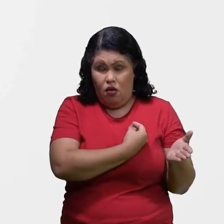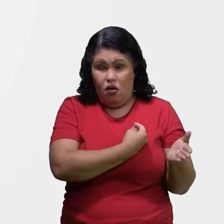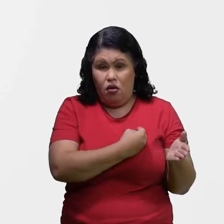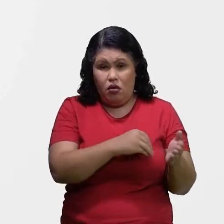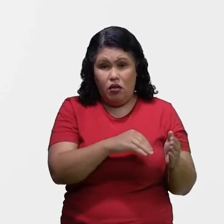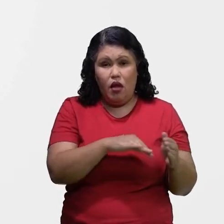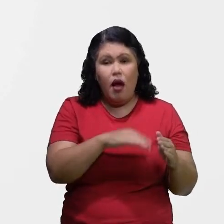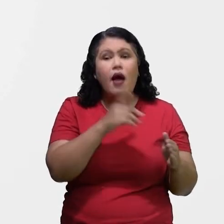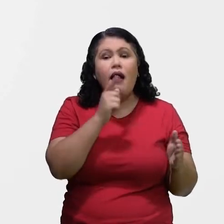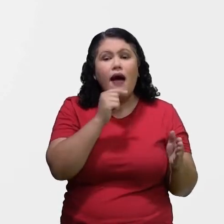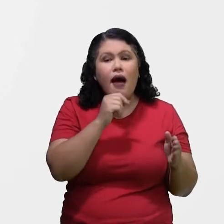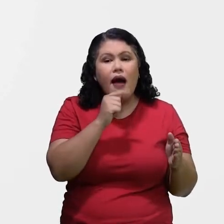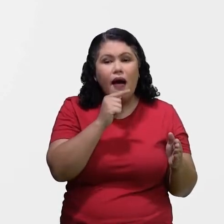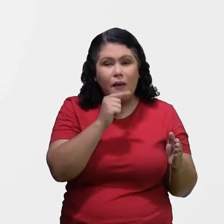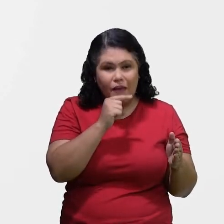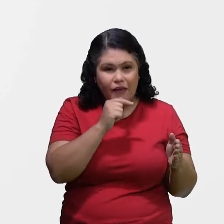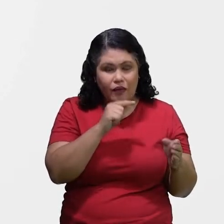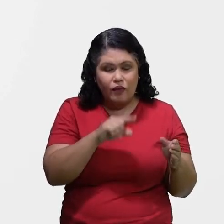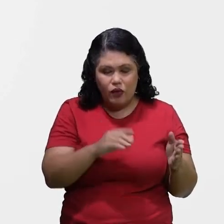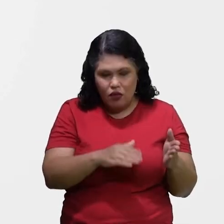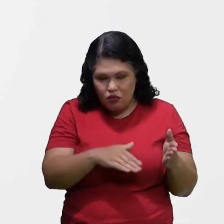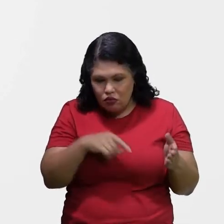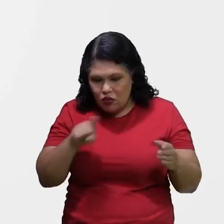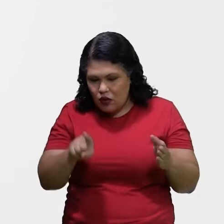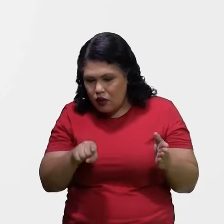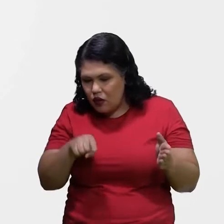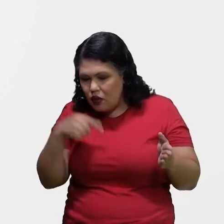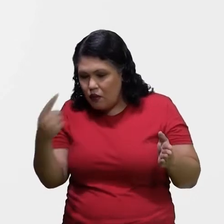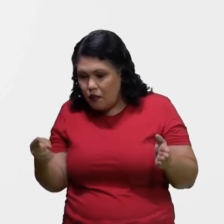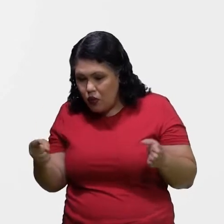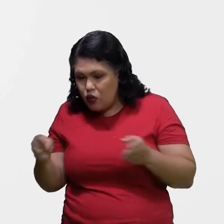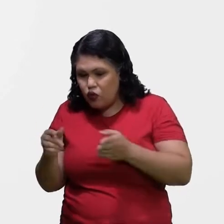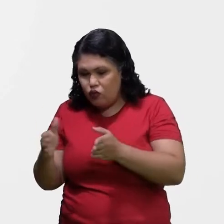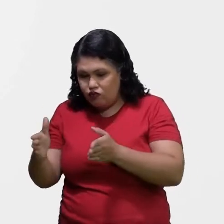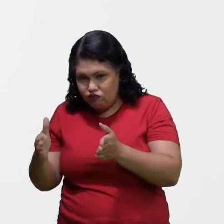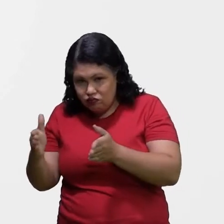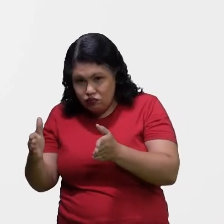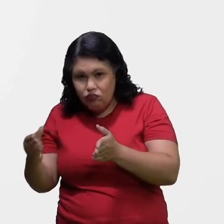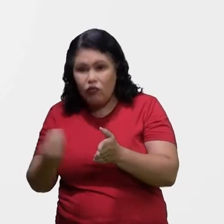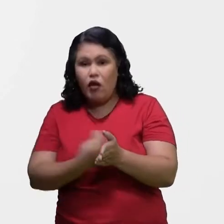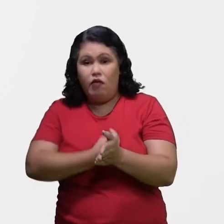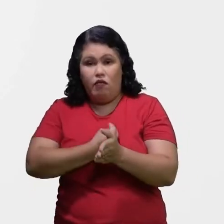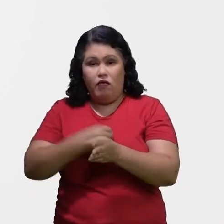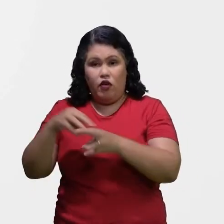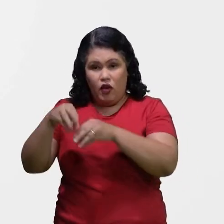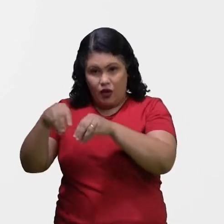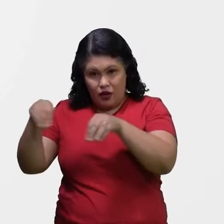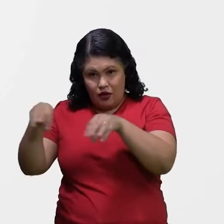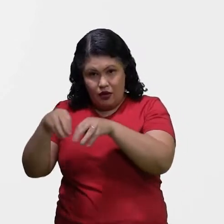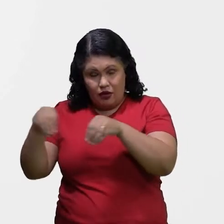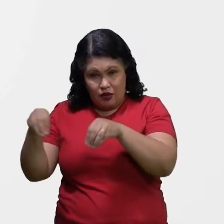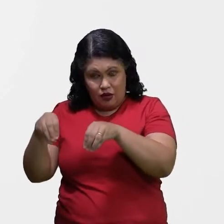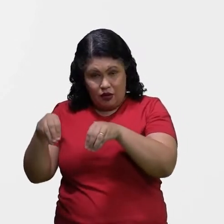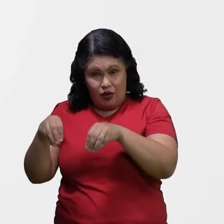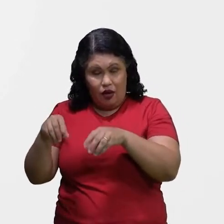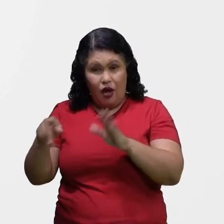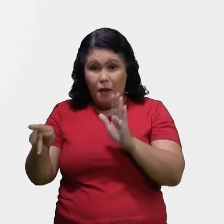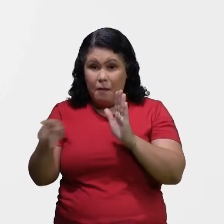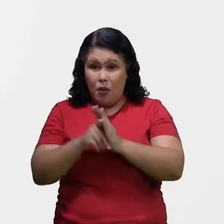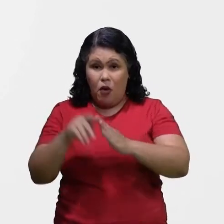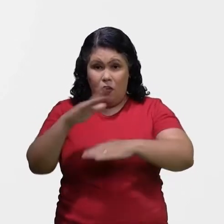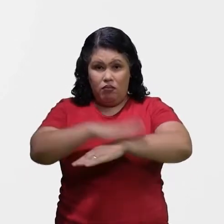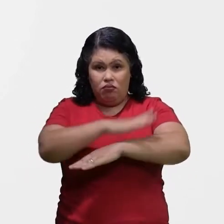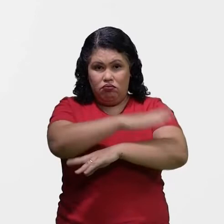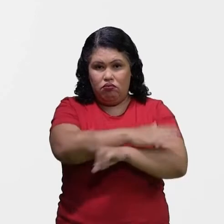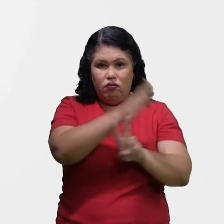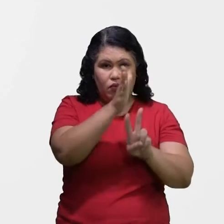uma adaptação e ganham a vida terrestre, tá bom? Os anfíbios, eles têm essa conformidade dentro